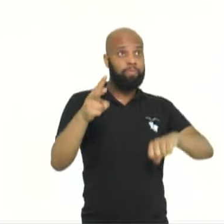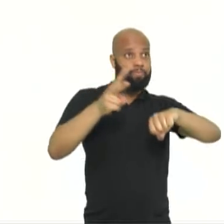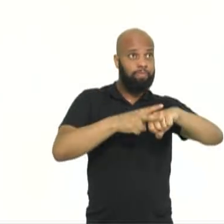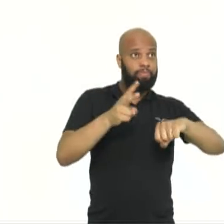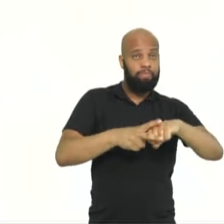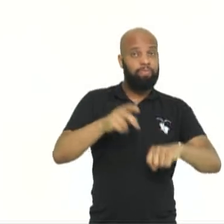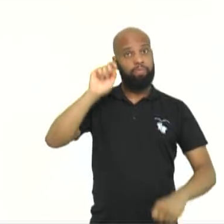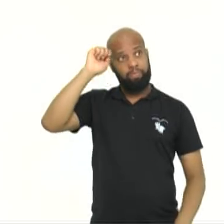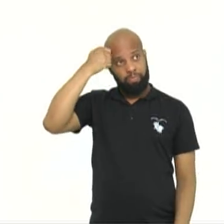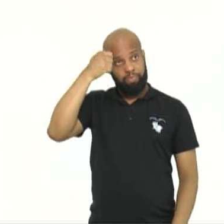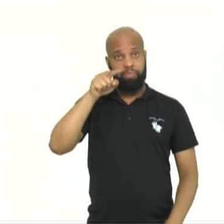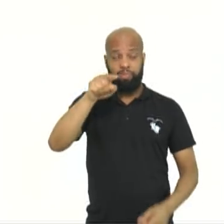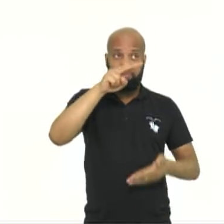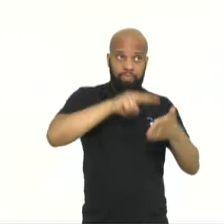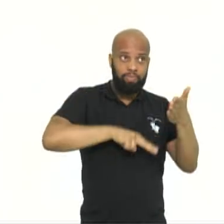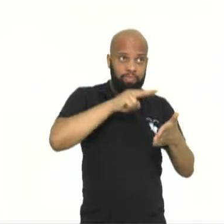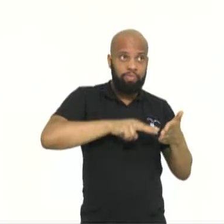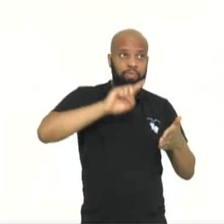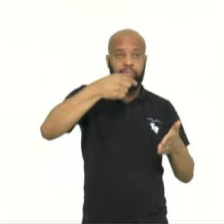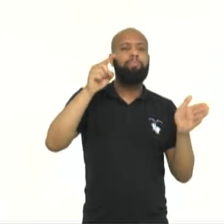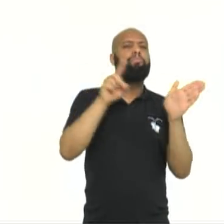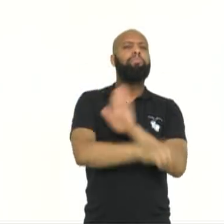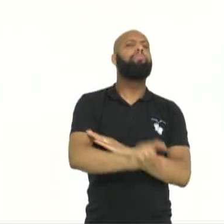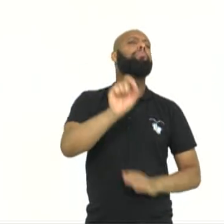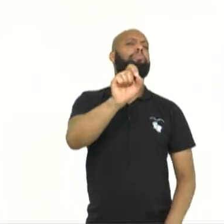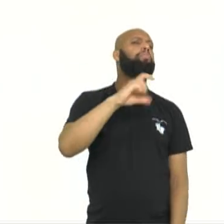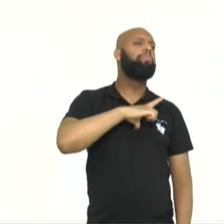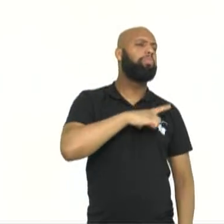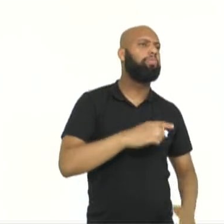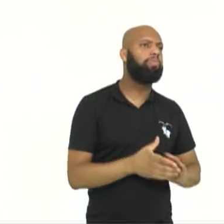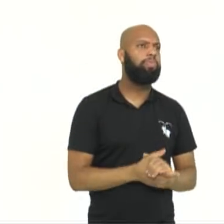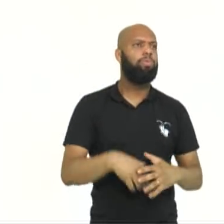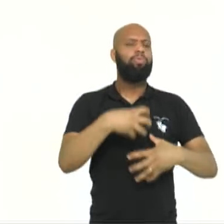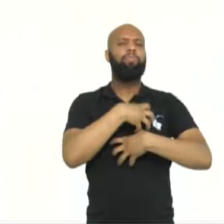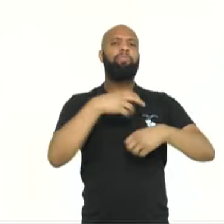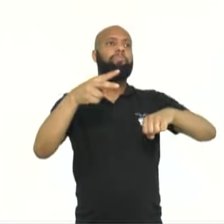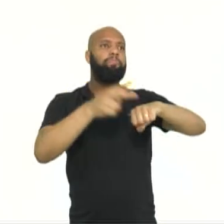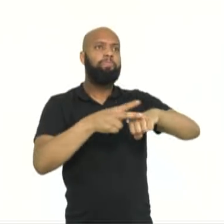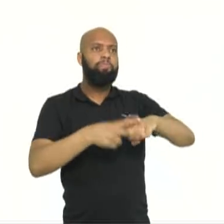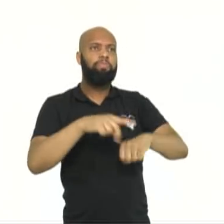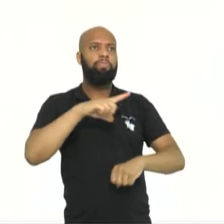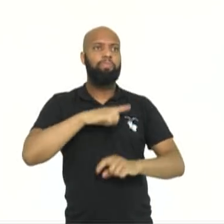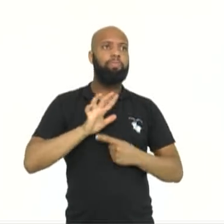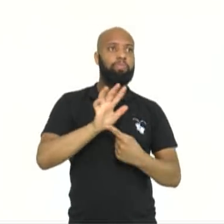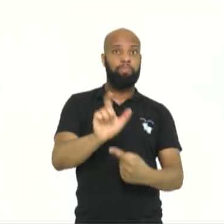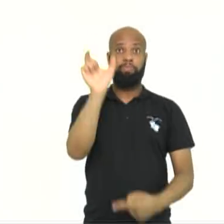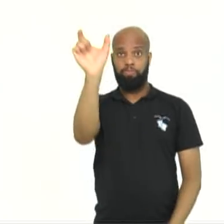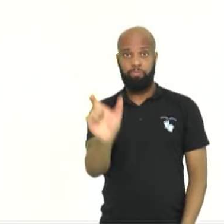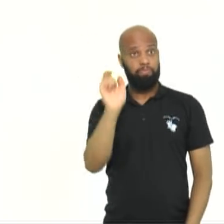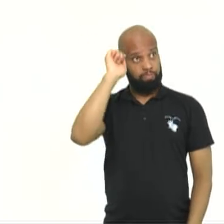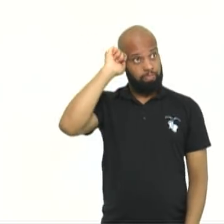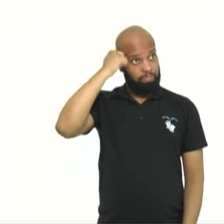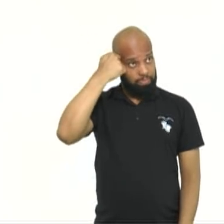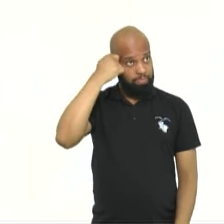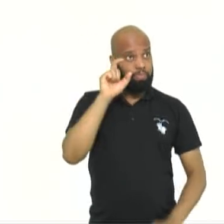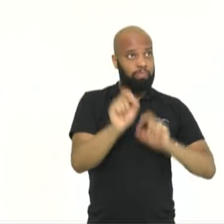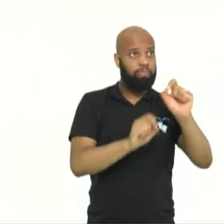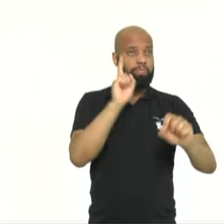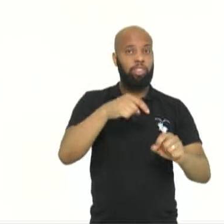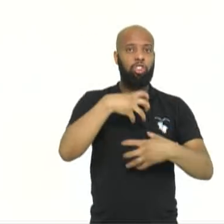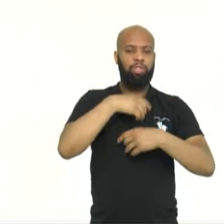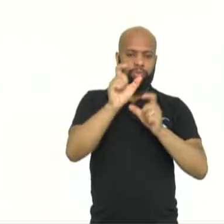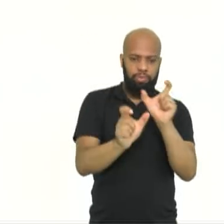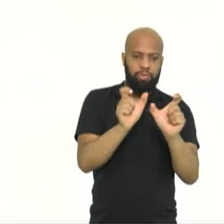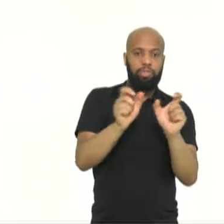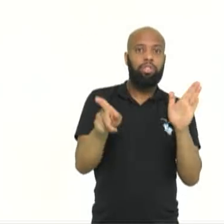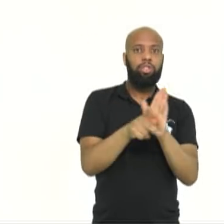vou deixar você lendo, né? E a perguntinha é o seguinte: as formas verbais em destaque são flexões